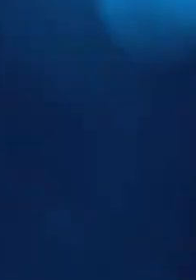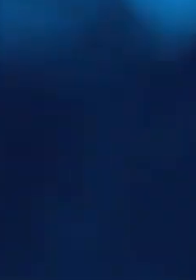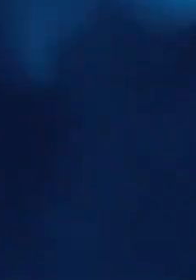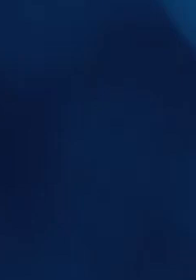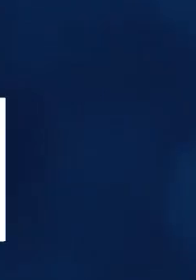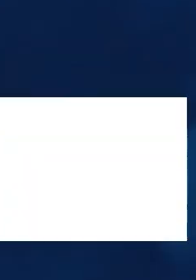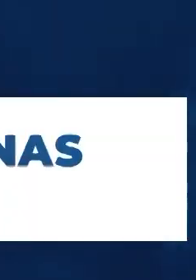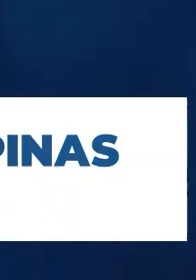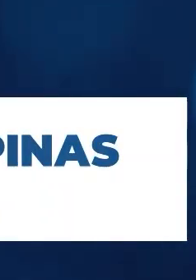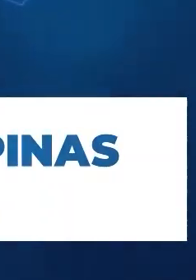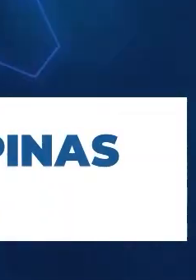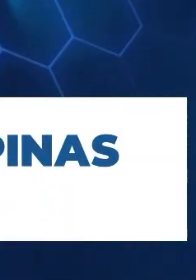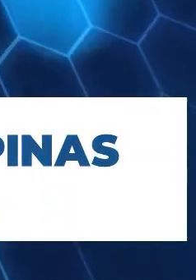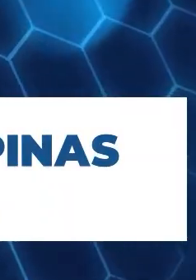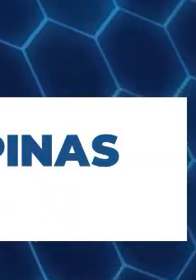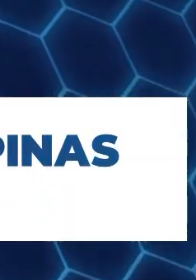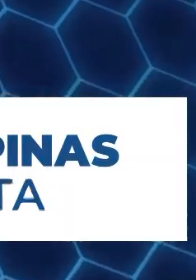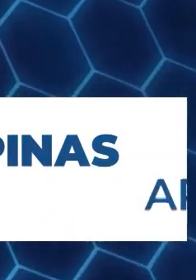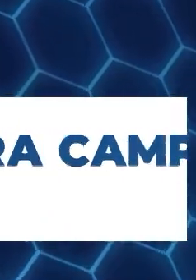voo